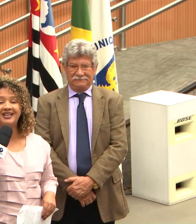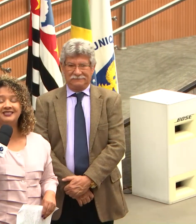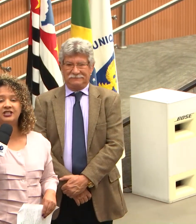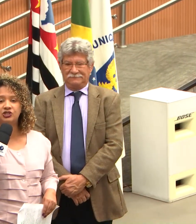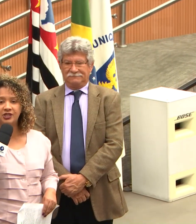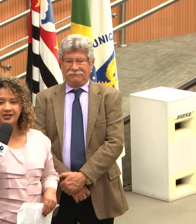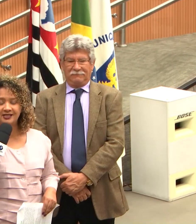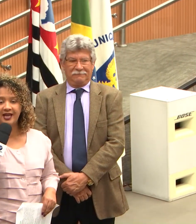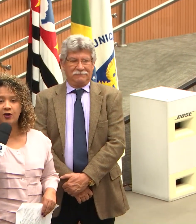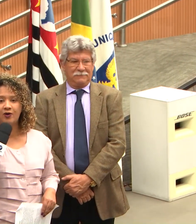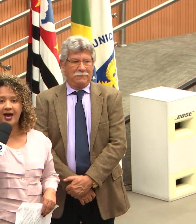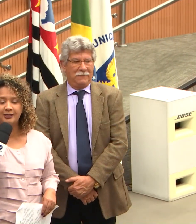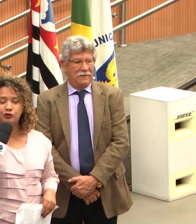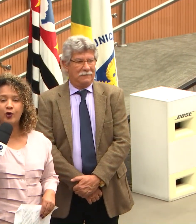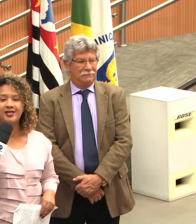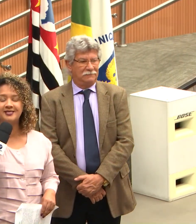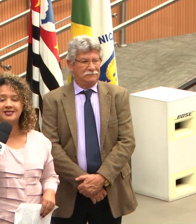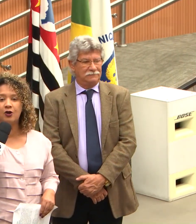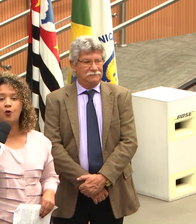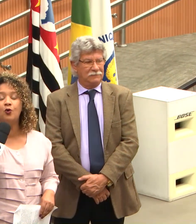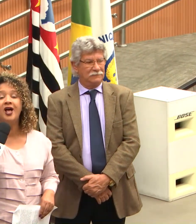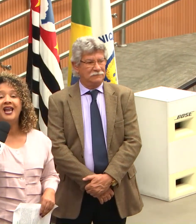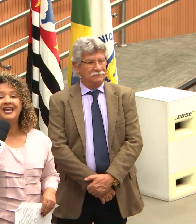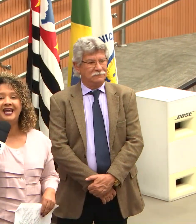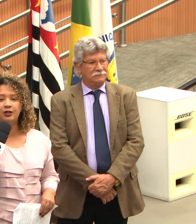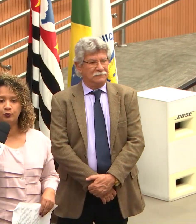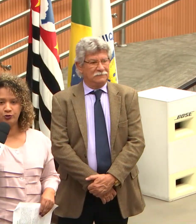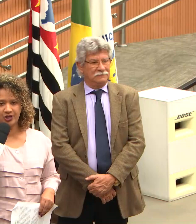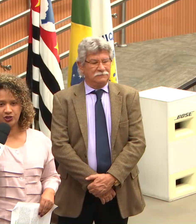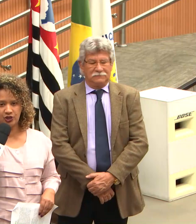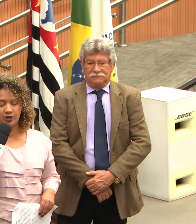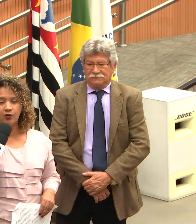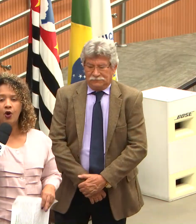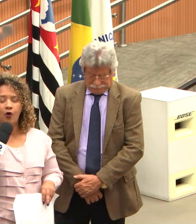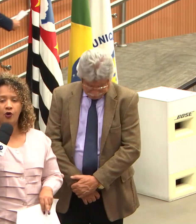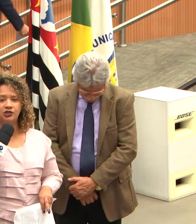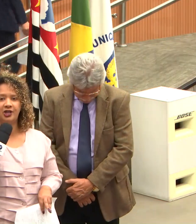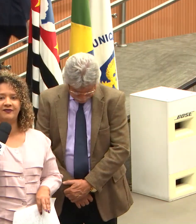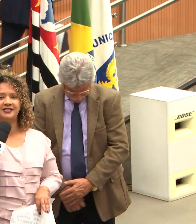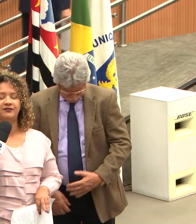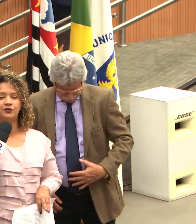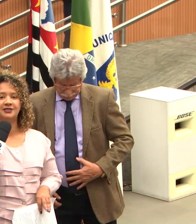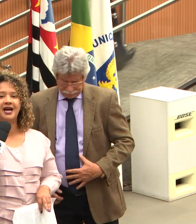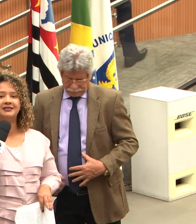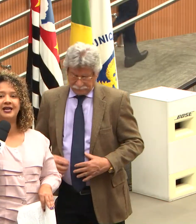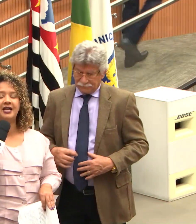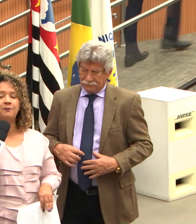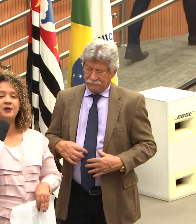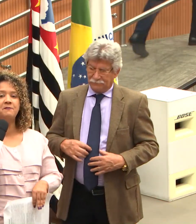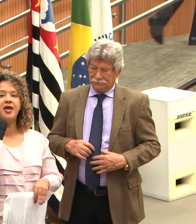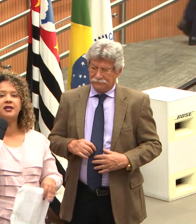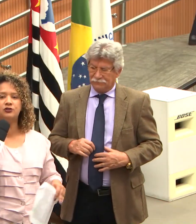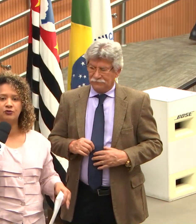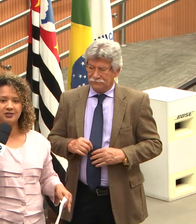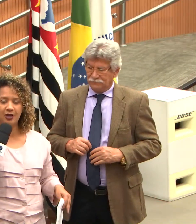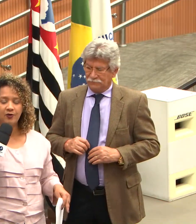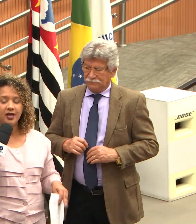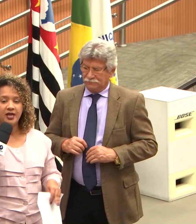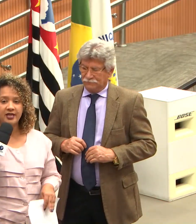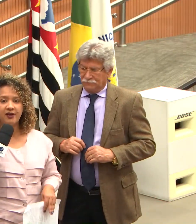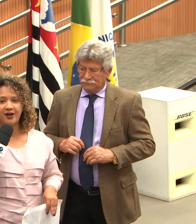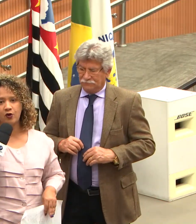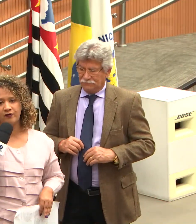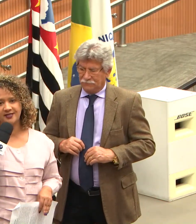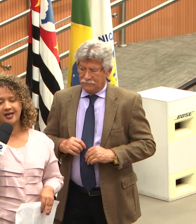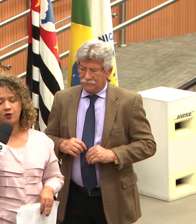construções clandestinas e irregulares, conhecida como Lei do Puxadinho. Hoje ela vai ser votada em primeira discussão